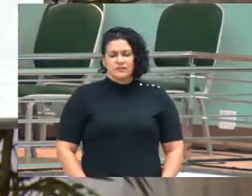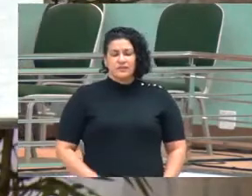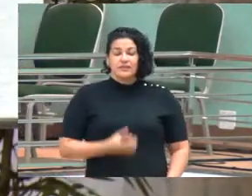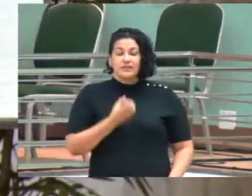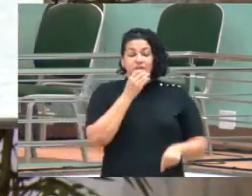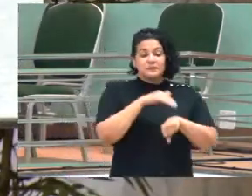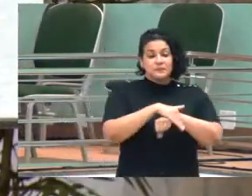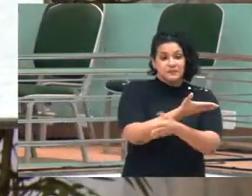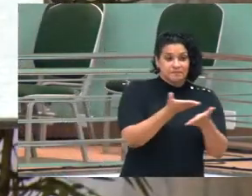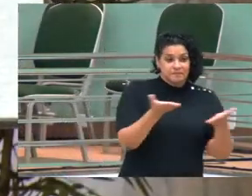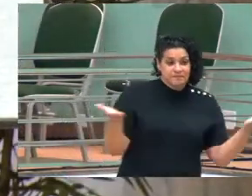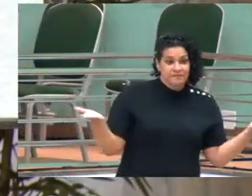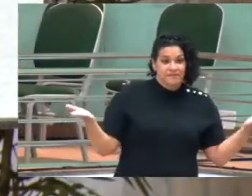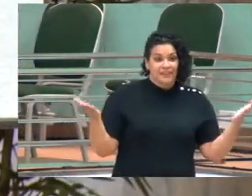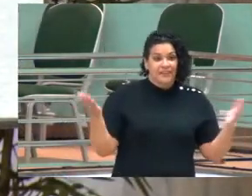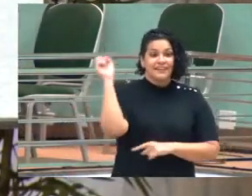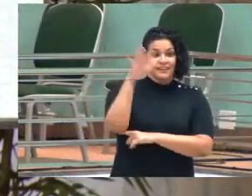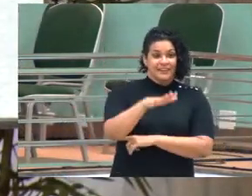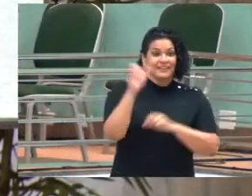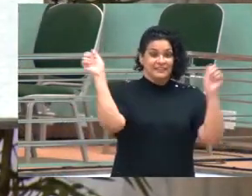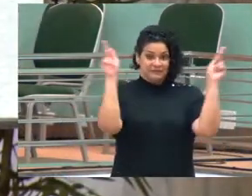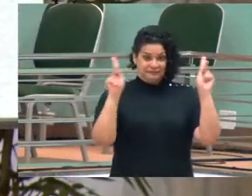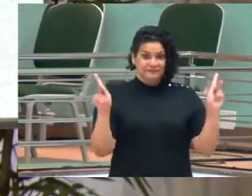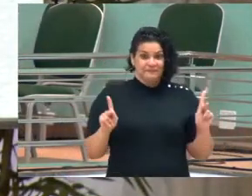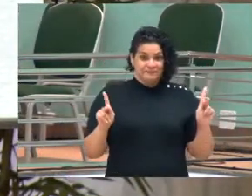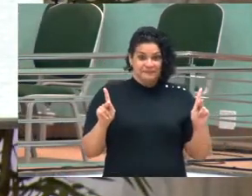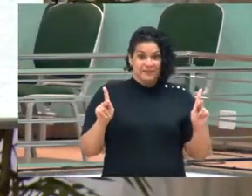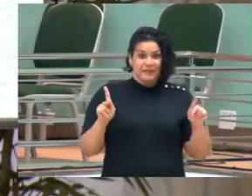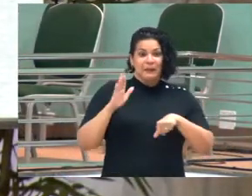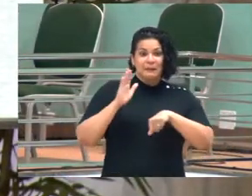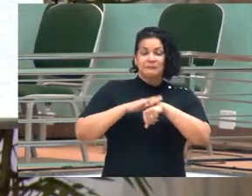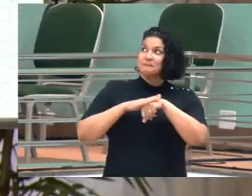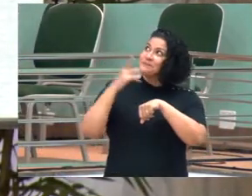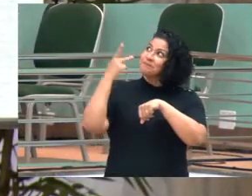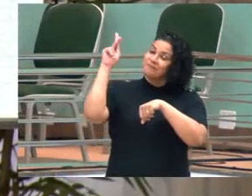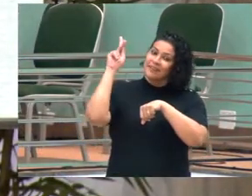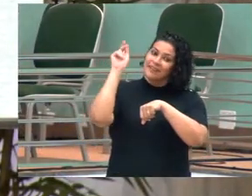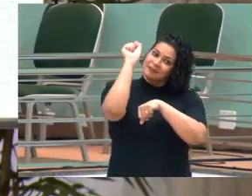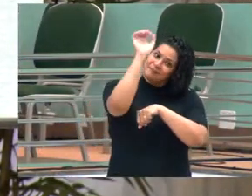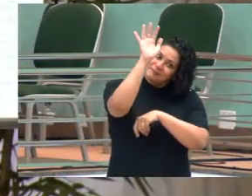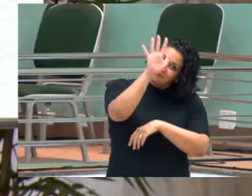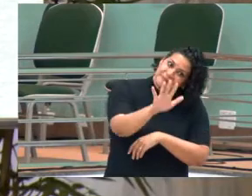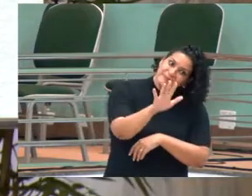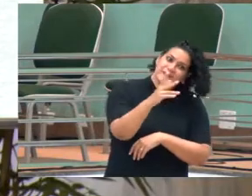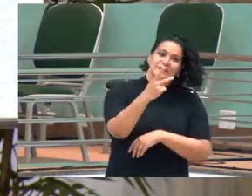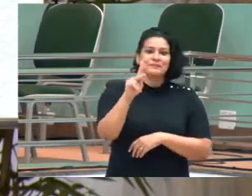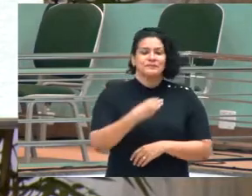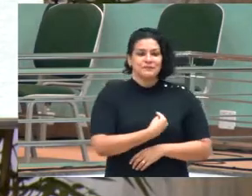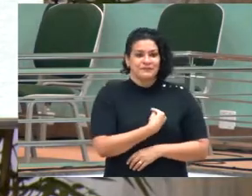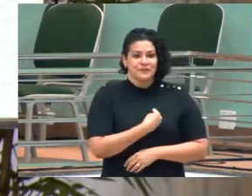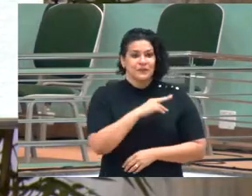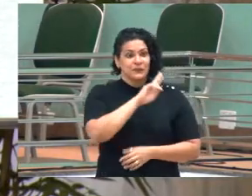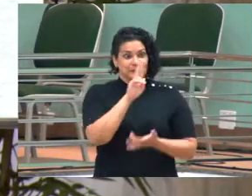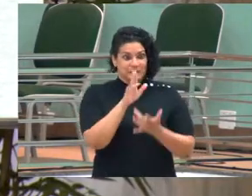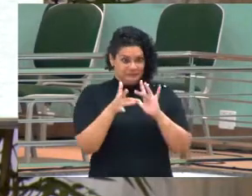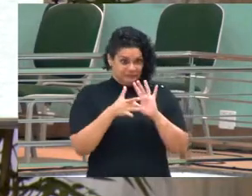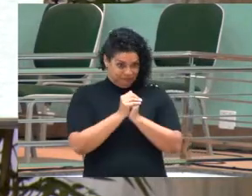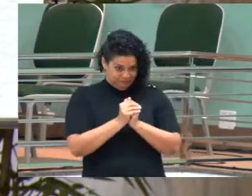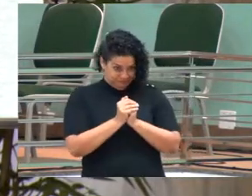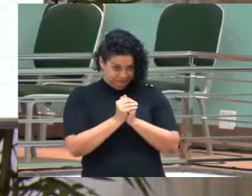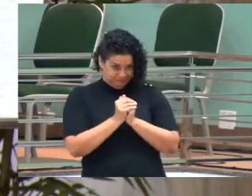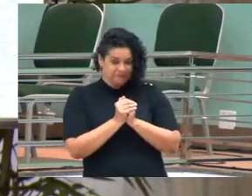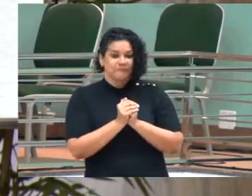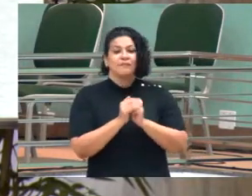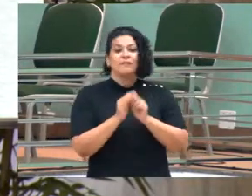Boa noite, amados irmãos, graça e paz, que a boa mão do Senhor esteja sobre nós, em nome de Jesus. Por gentileza,